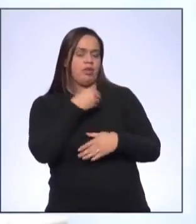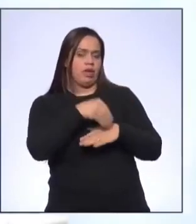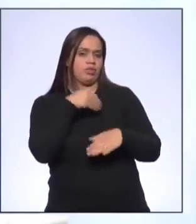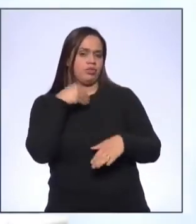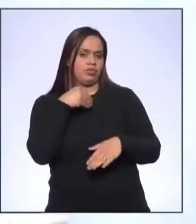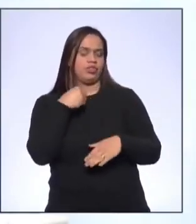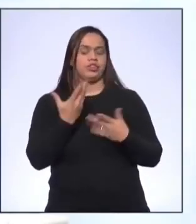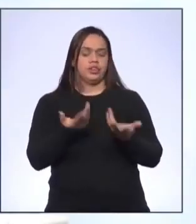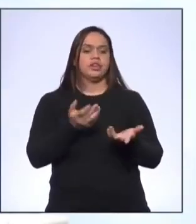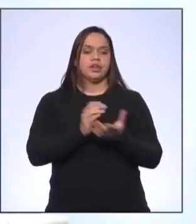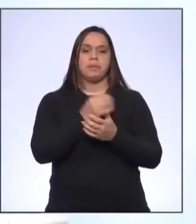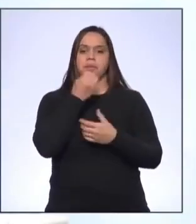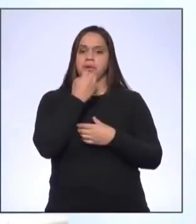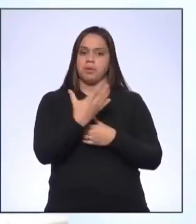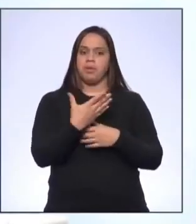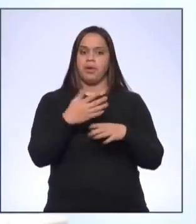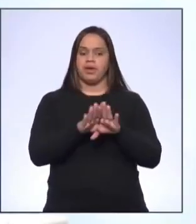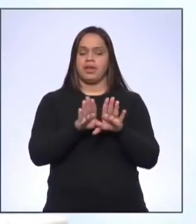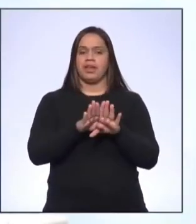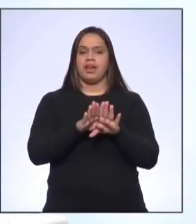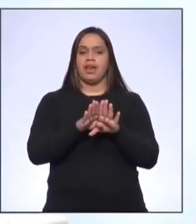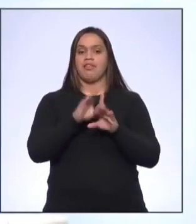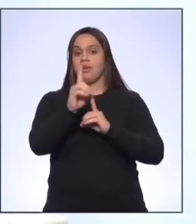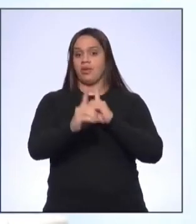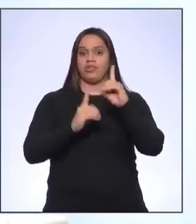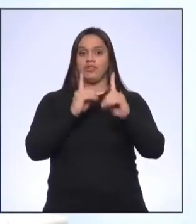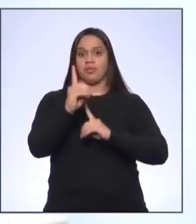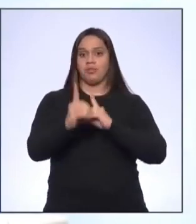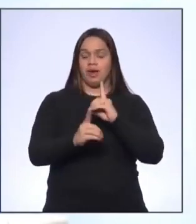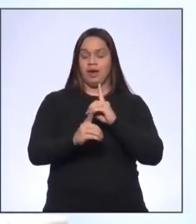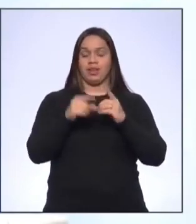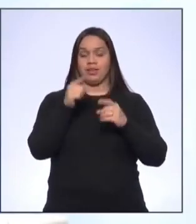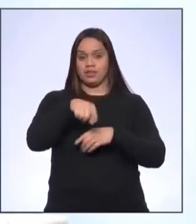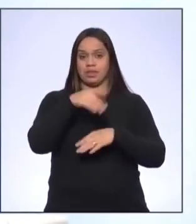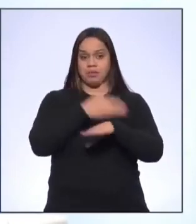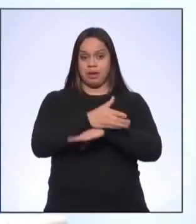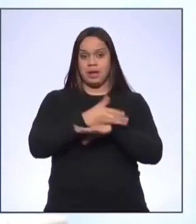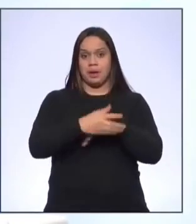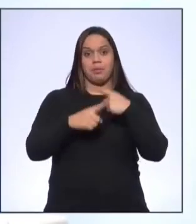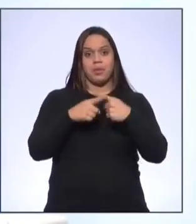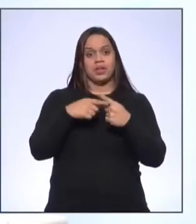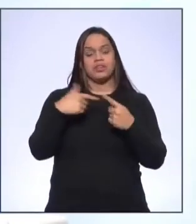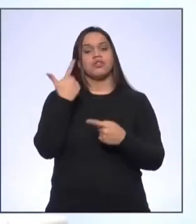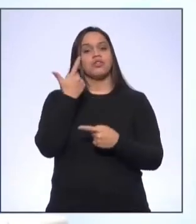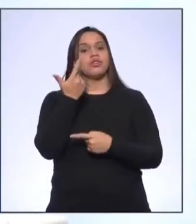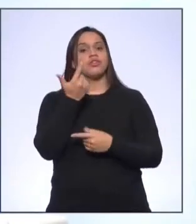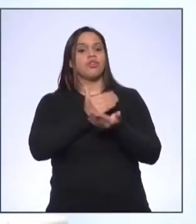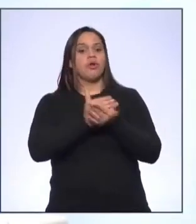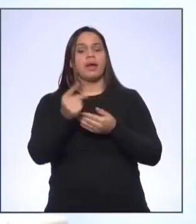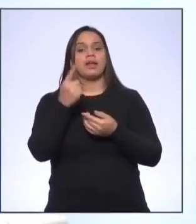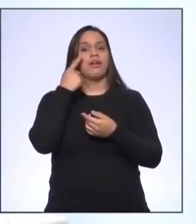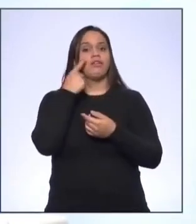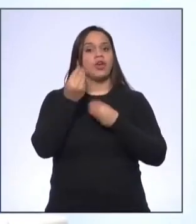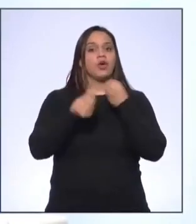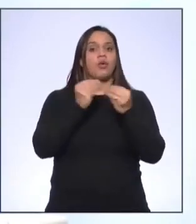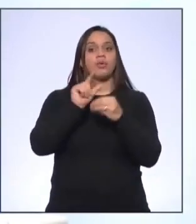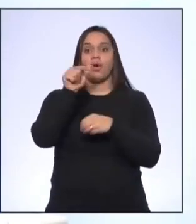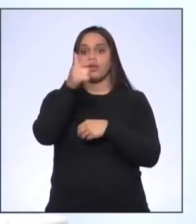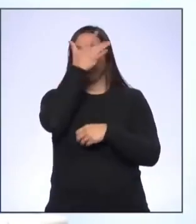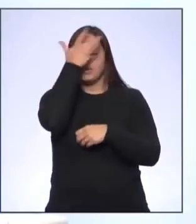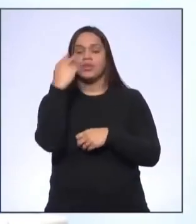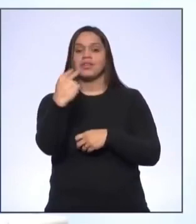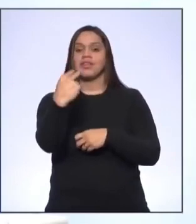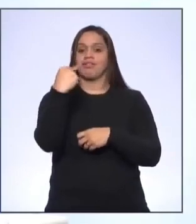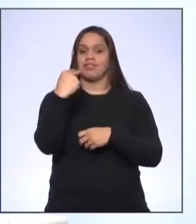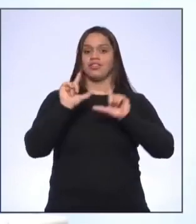fica de modo dinâmico aqui, e é muito por a participação de vocês que a gente começa a ver com esse olhar, né, de quem está do outro lado e começa a melhorar